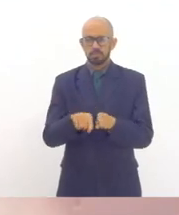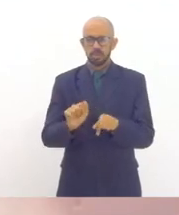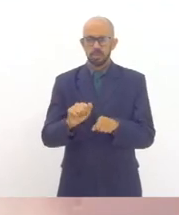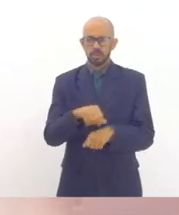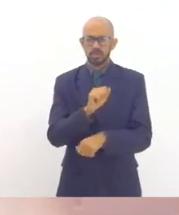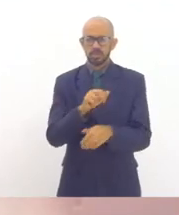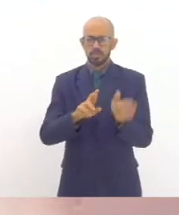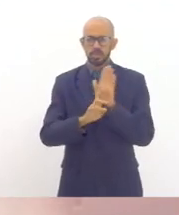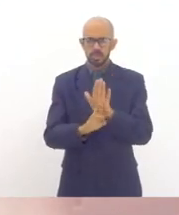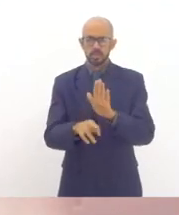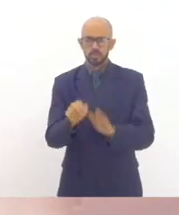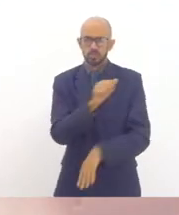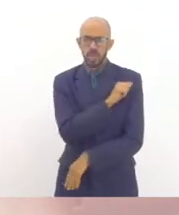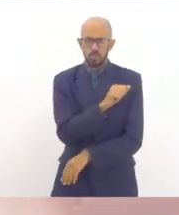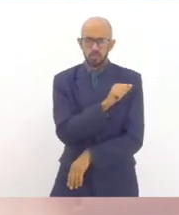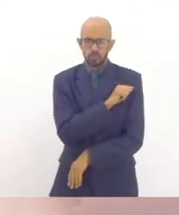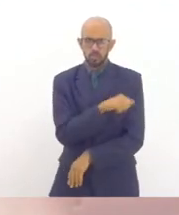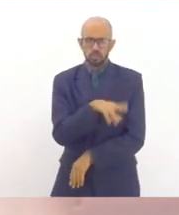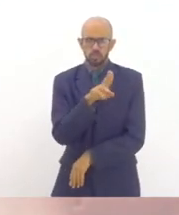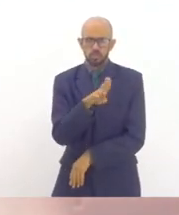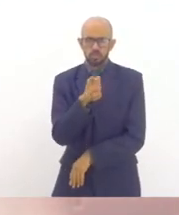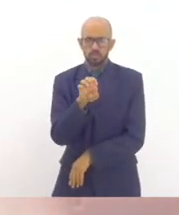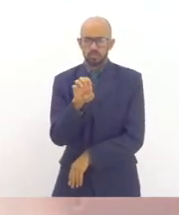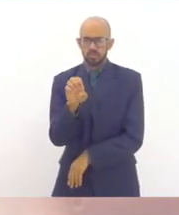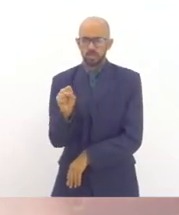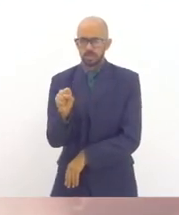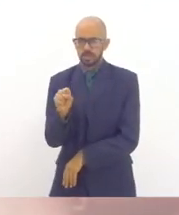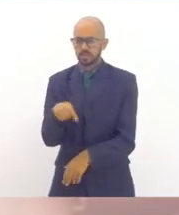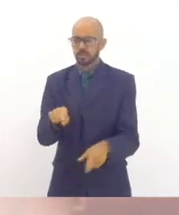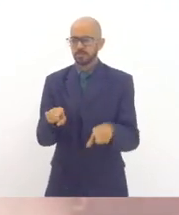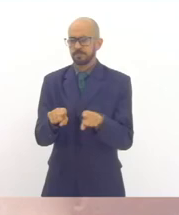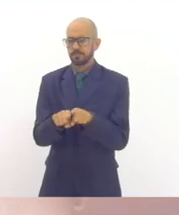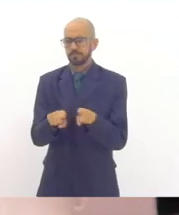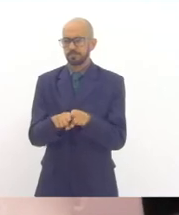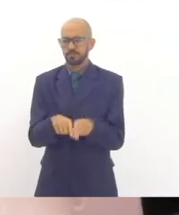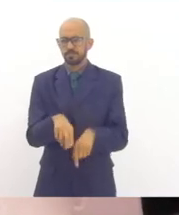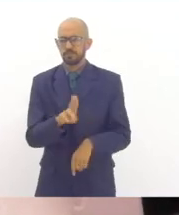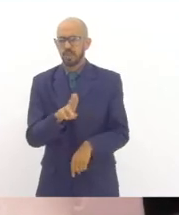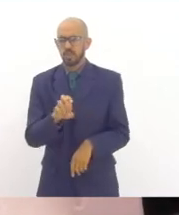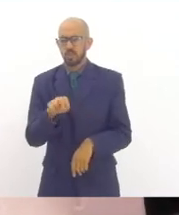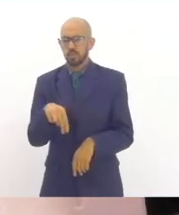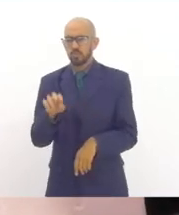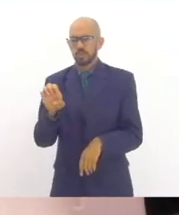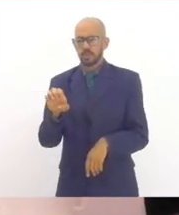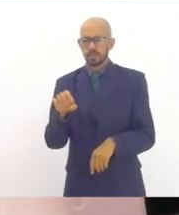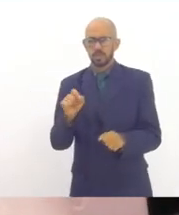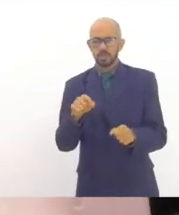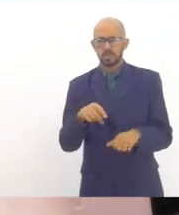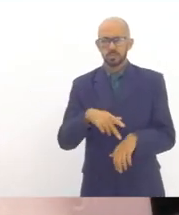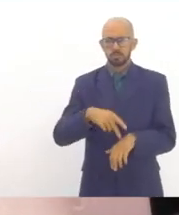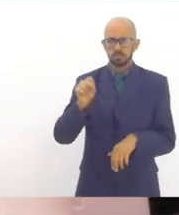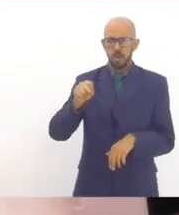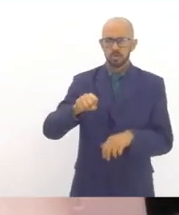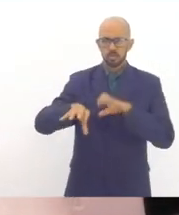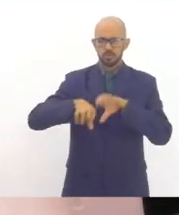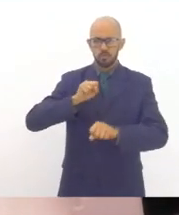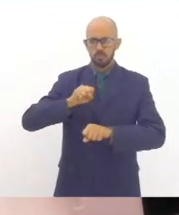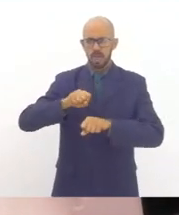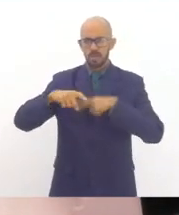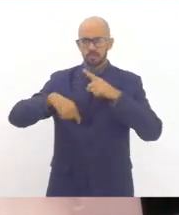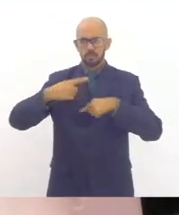da UBES, e saúdo também a representação da OEE, da UNE, da Associação Nacional de Pós-Graduandos, enfim, todas as entidades